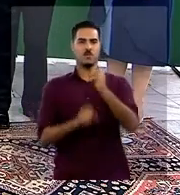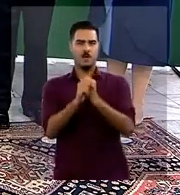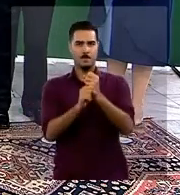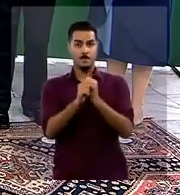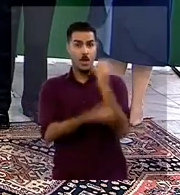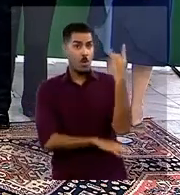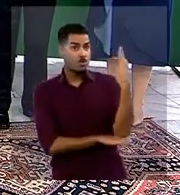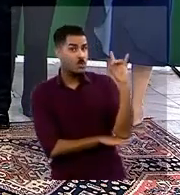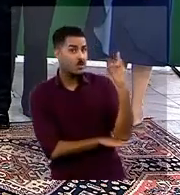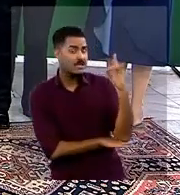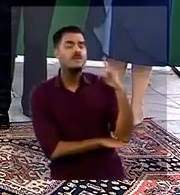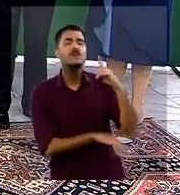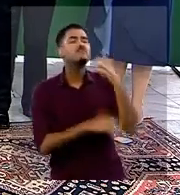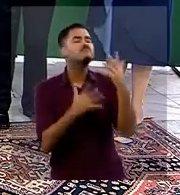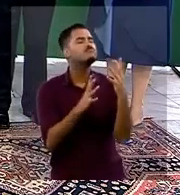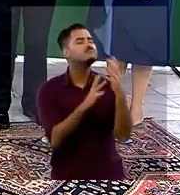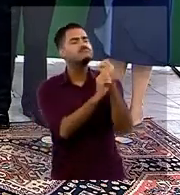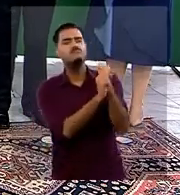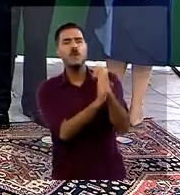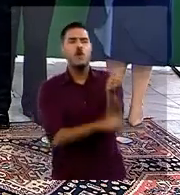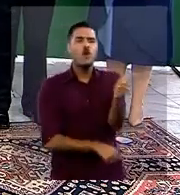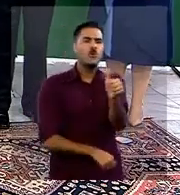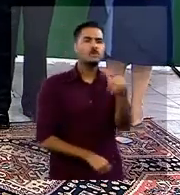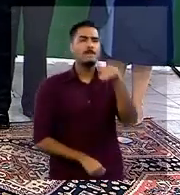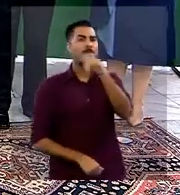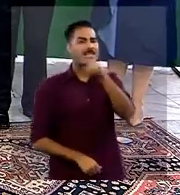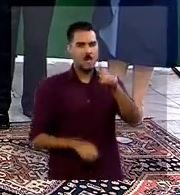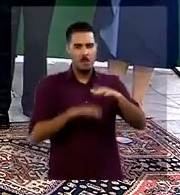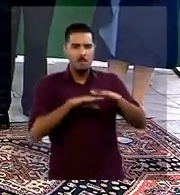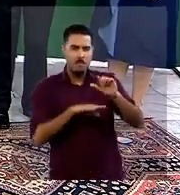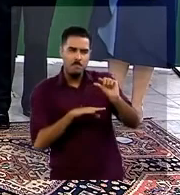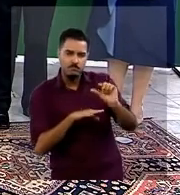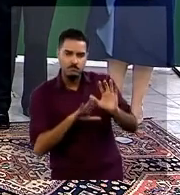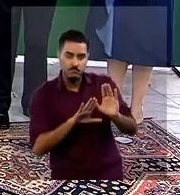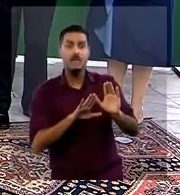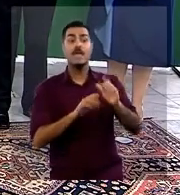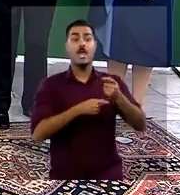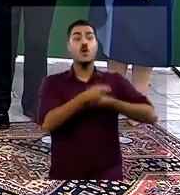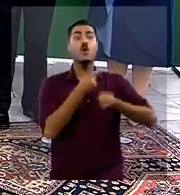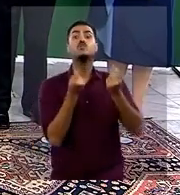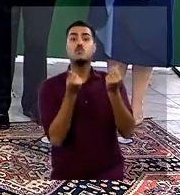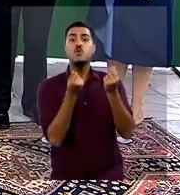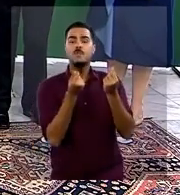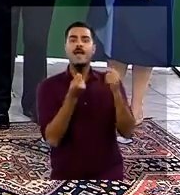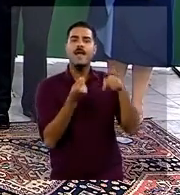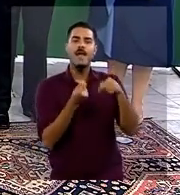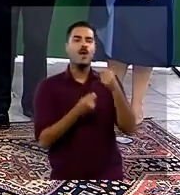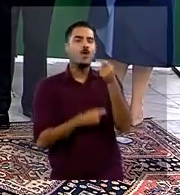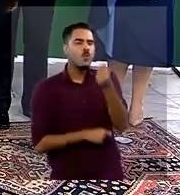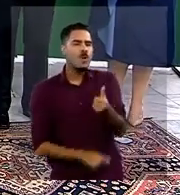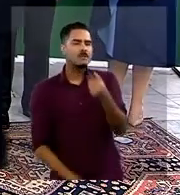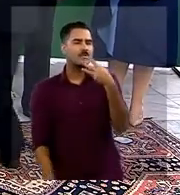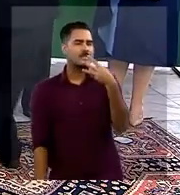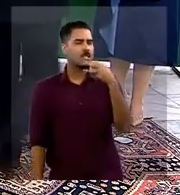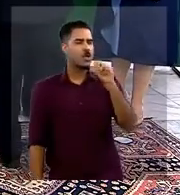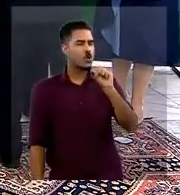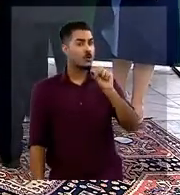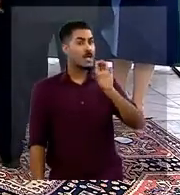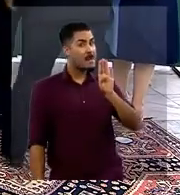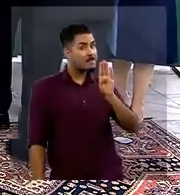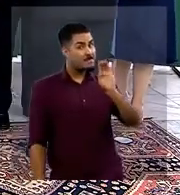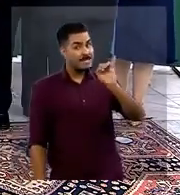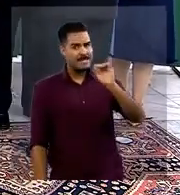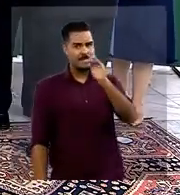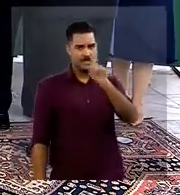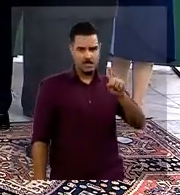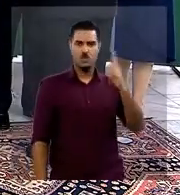tem pouco mais de 11 milhões de habitantes e uma economia de quase 38 bilhões de